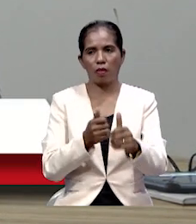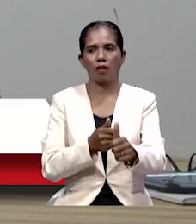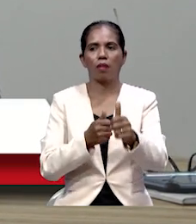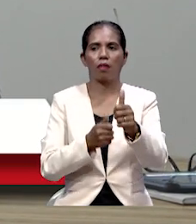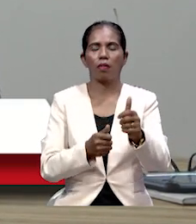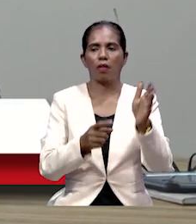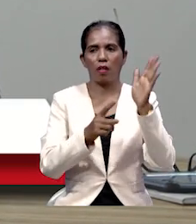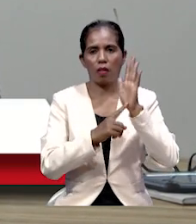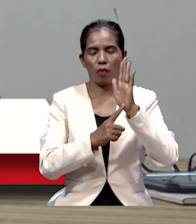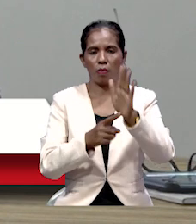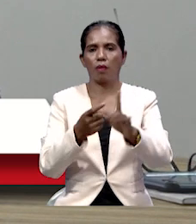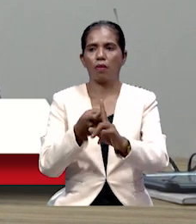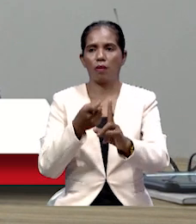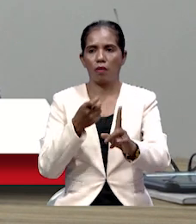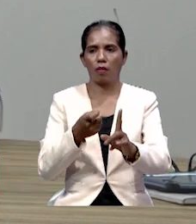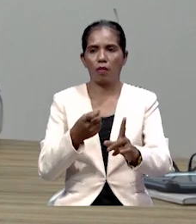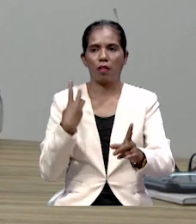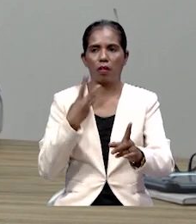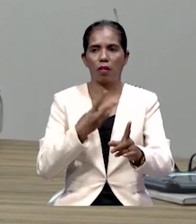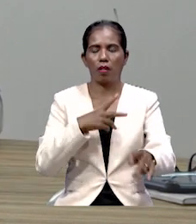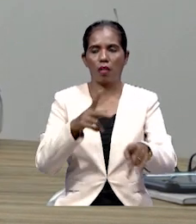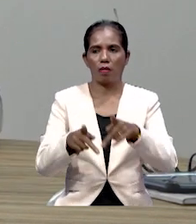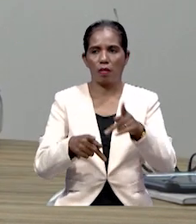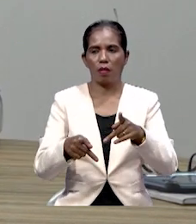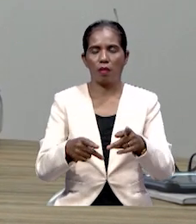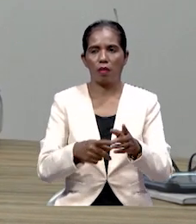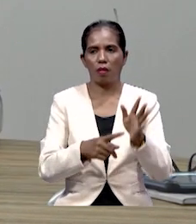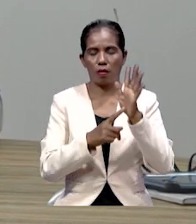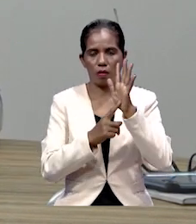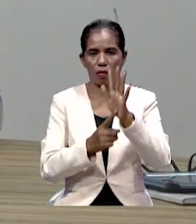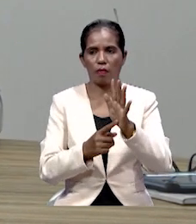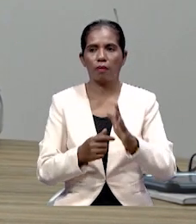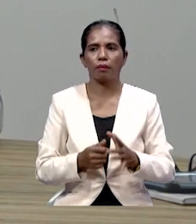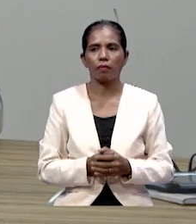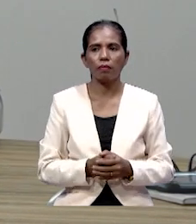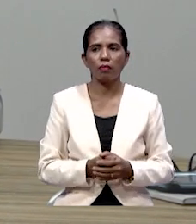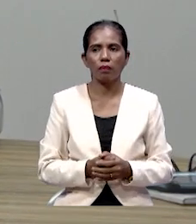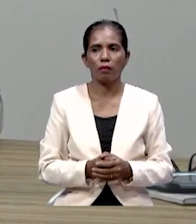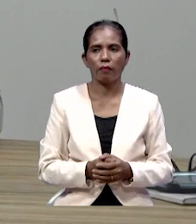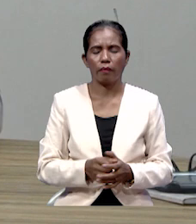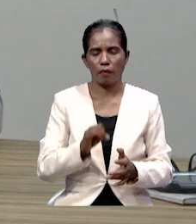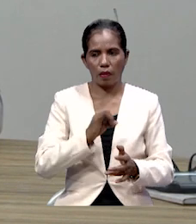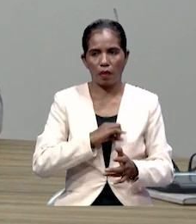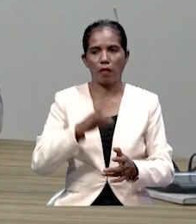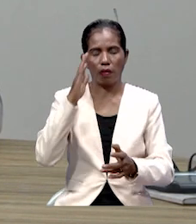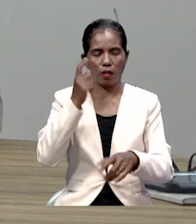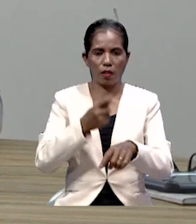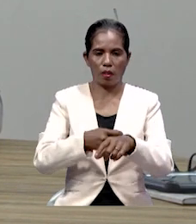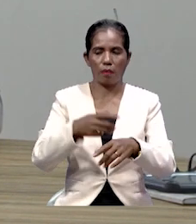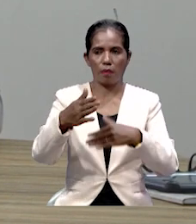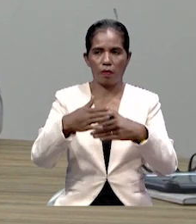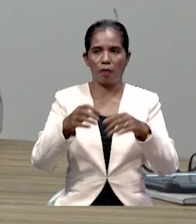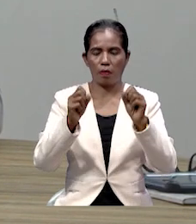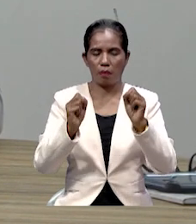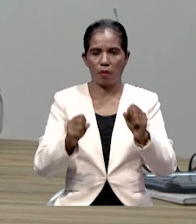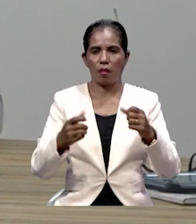keisa nebemaka itanian sidaraun sira siluk hato iha espera kata iha tempu badak bele iha